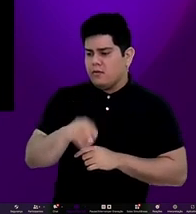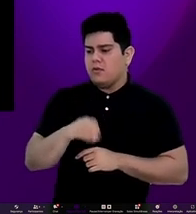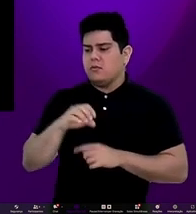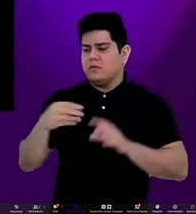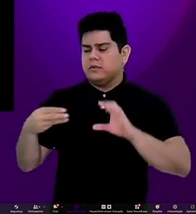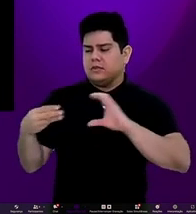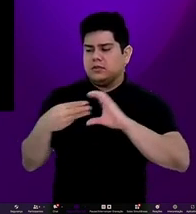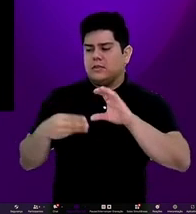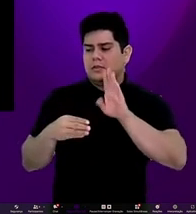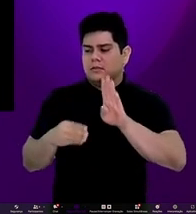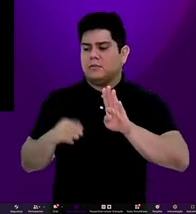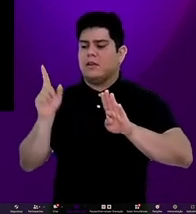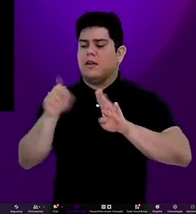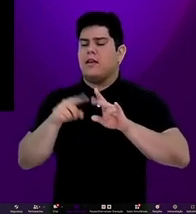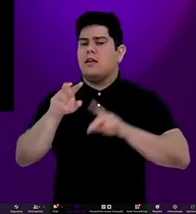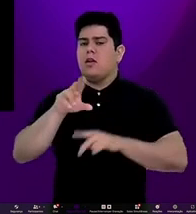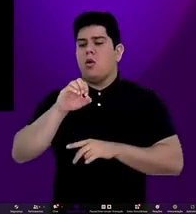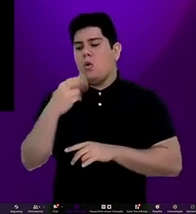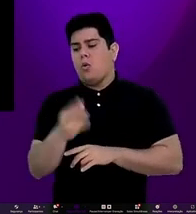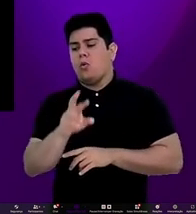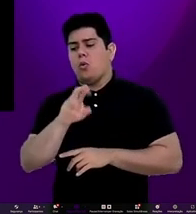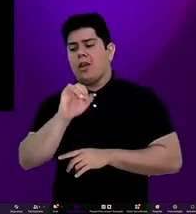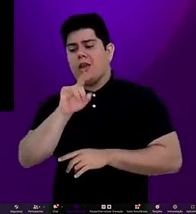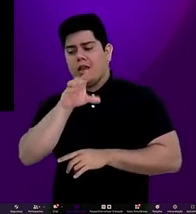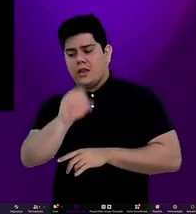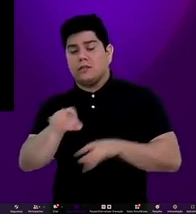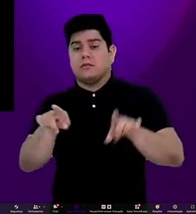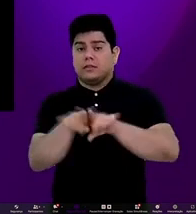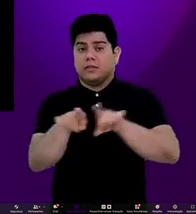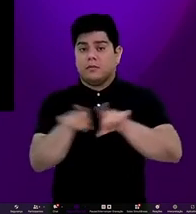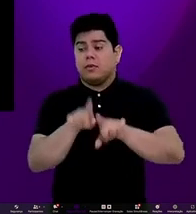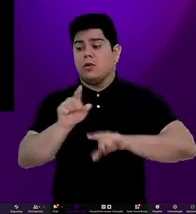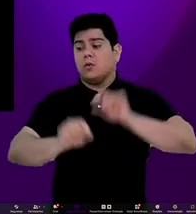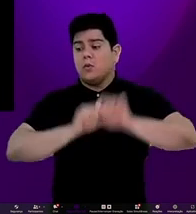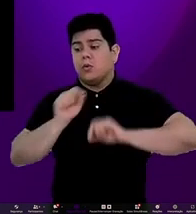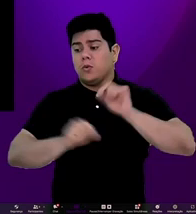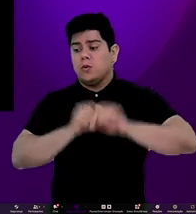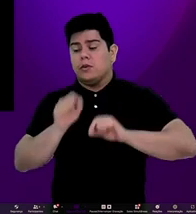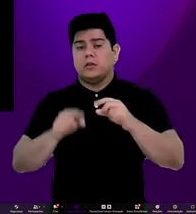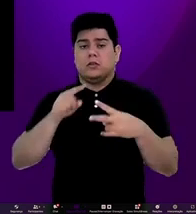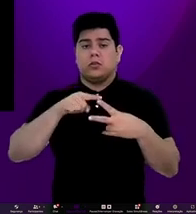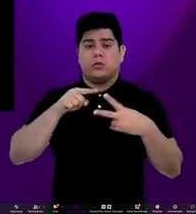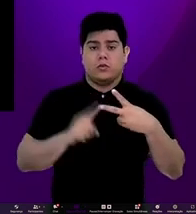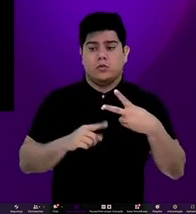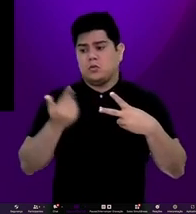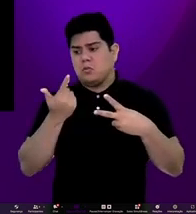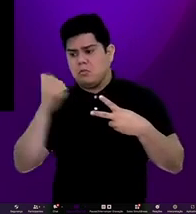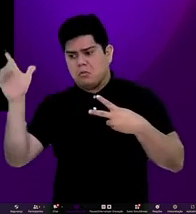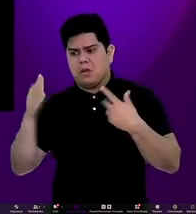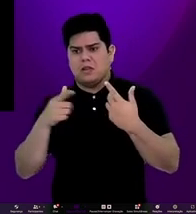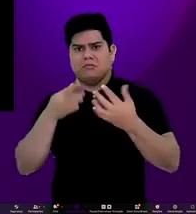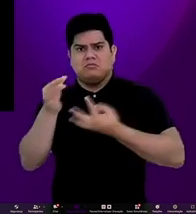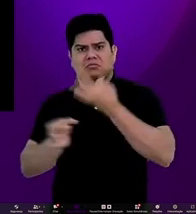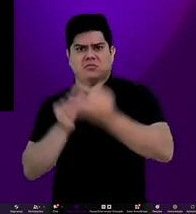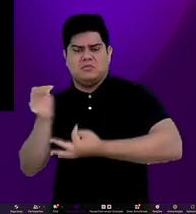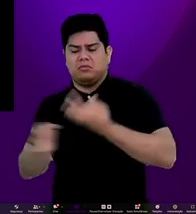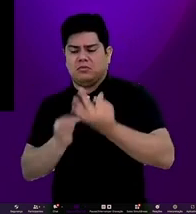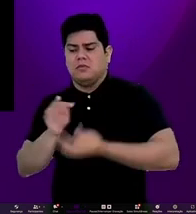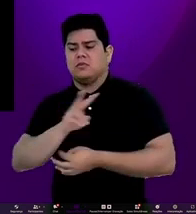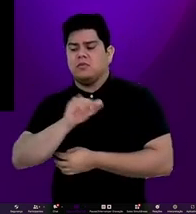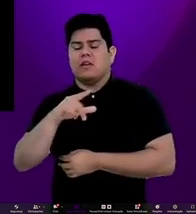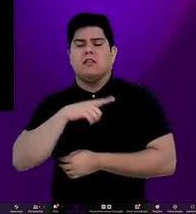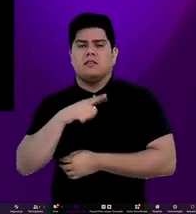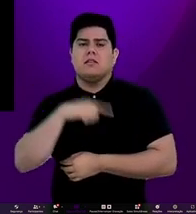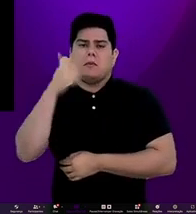ou recaído, né? Para também linfoma folicular com 2 ou mais linhas de tratamento. Então, vamos ter aí mais